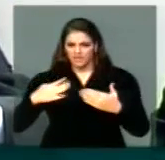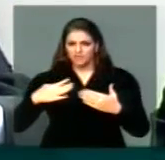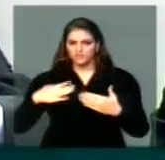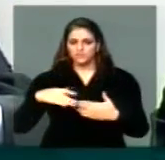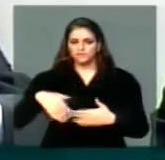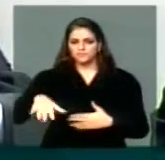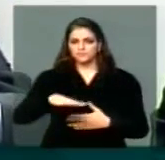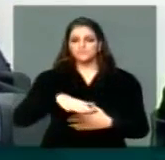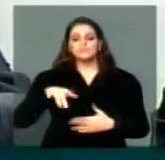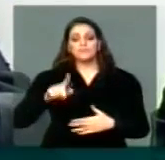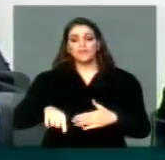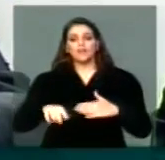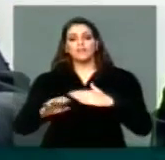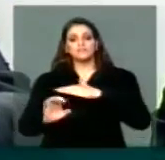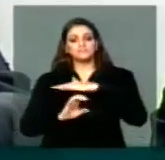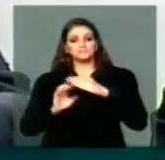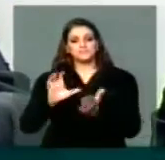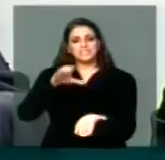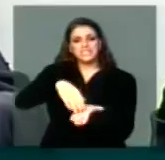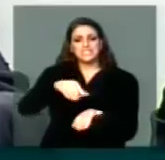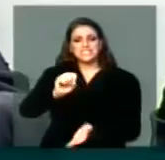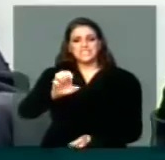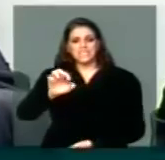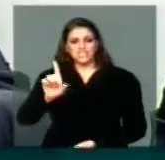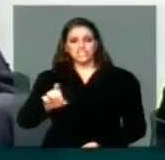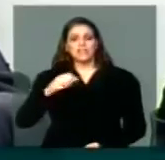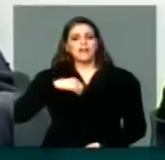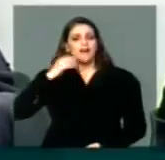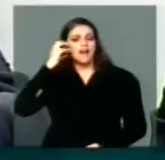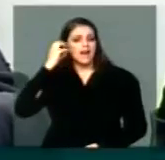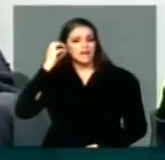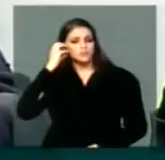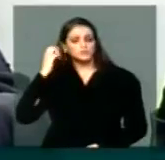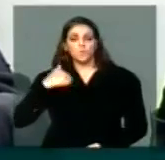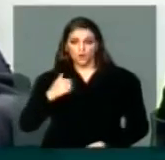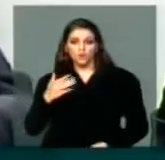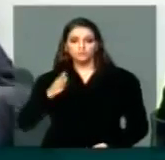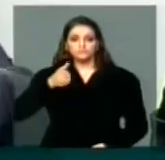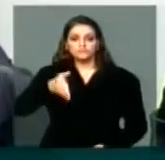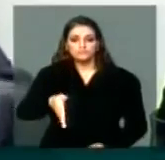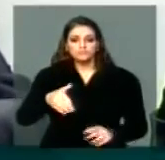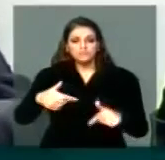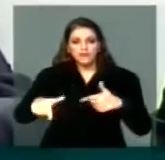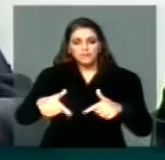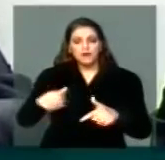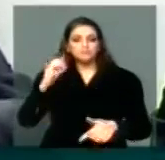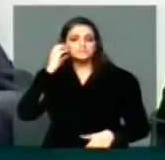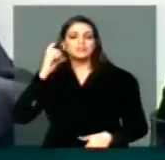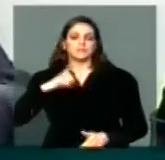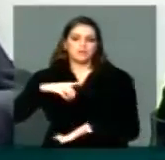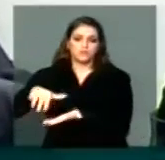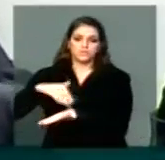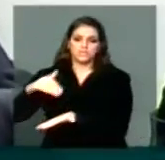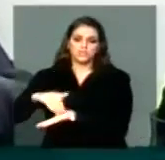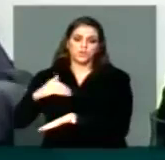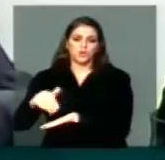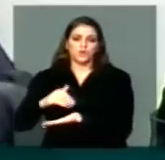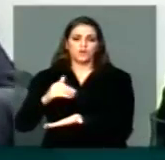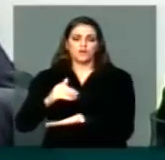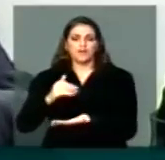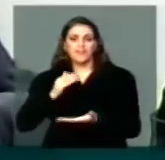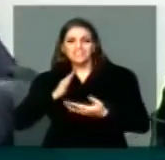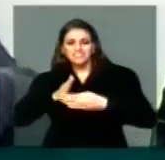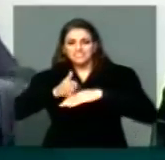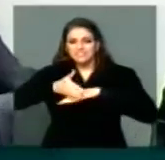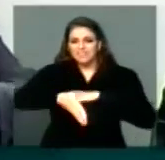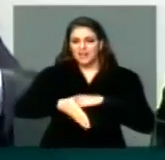condomínio, é a sede da rádio a qual eu presto serviço e faço programas de rádio, Lá eu tenho um escritório, exatamente na entrada